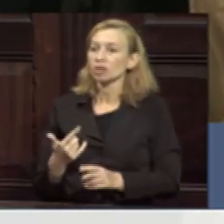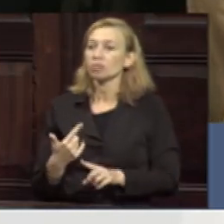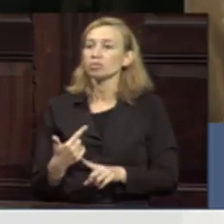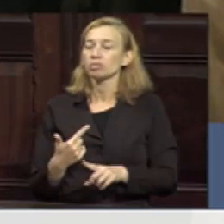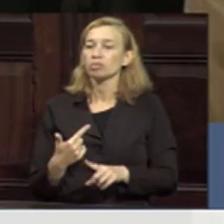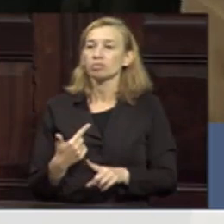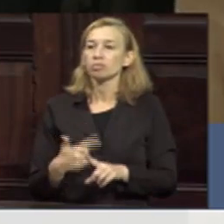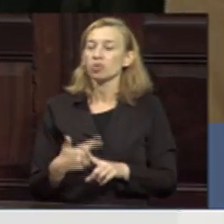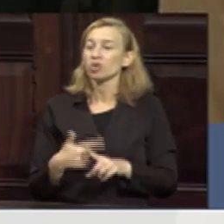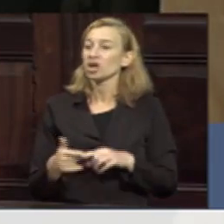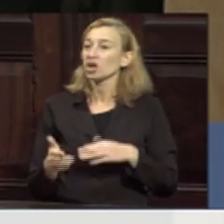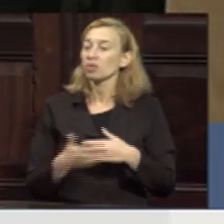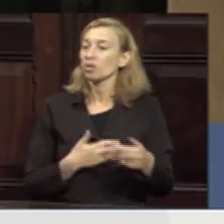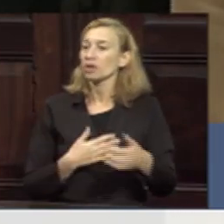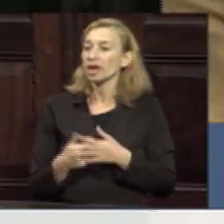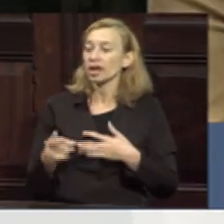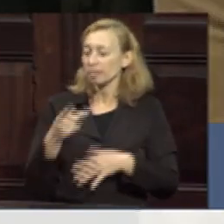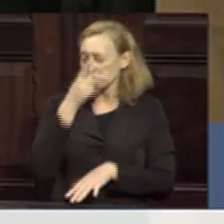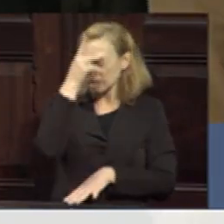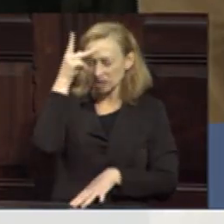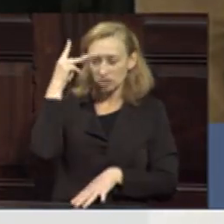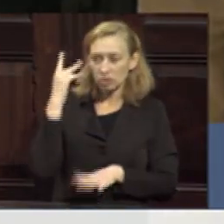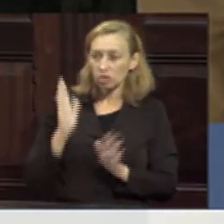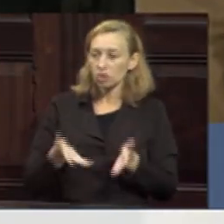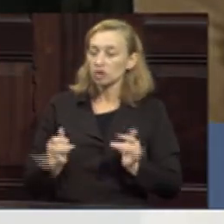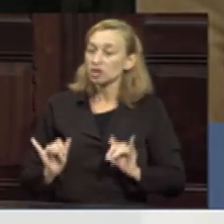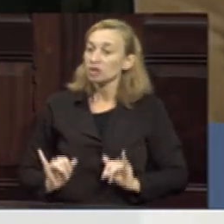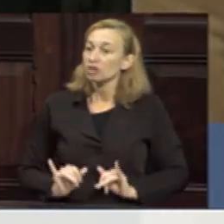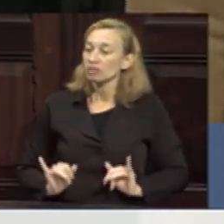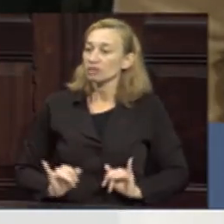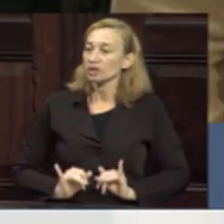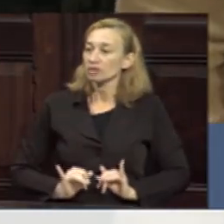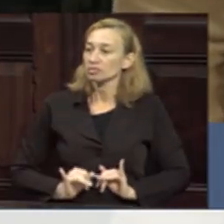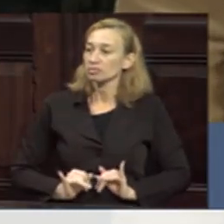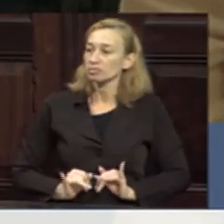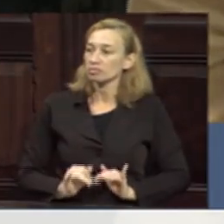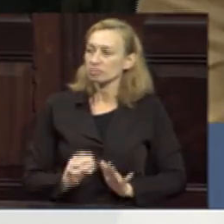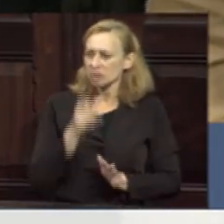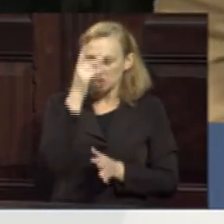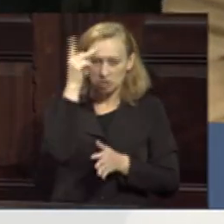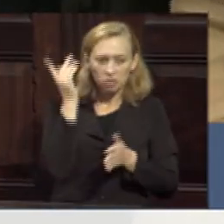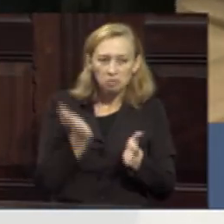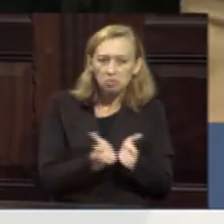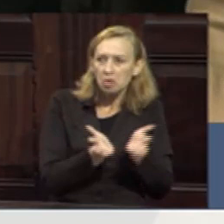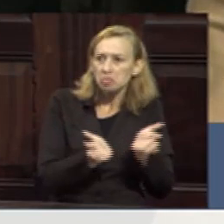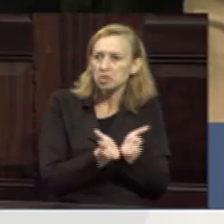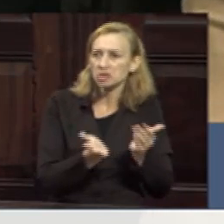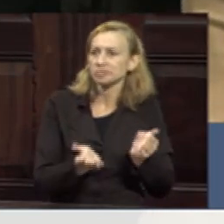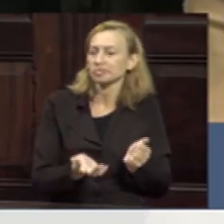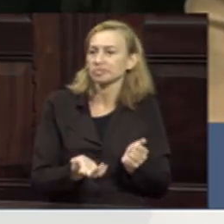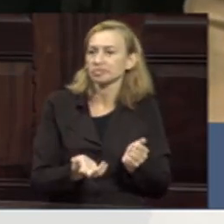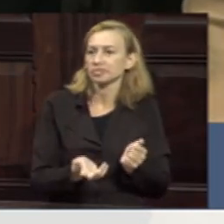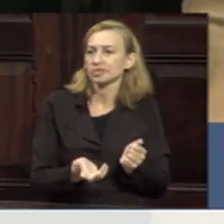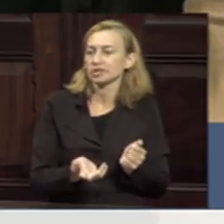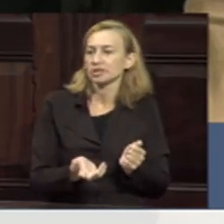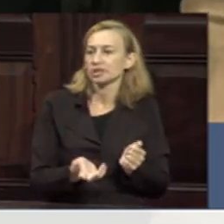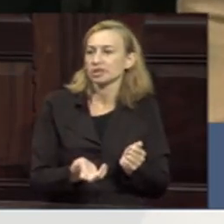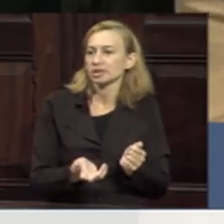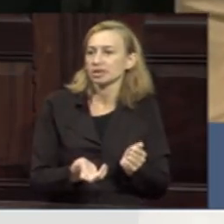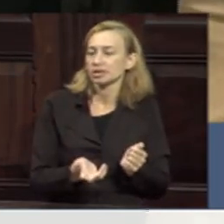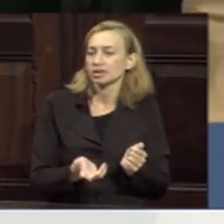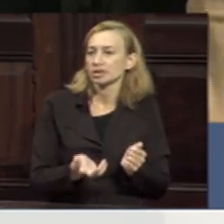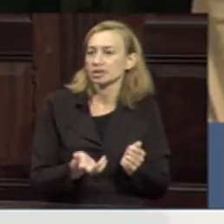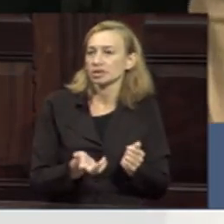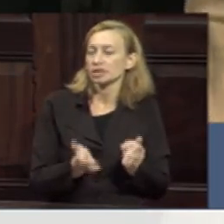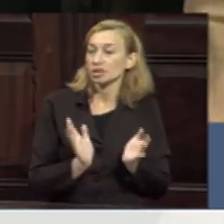abastados, mas é só olhar o perfil dos atingidos, que a maioria é oriunda dos setores mais